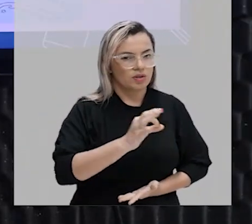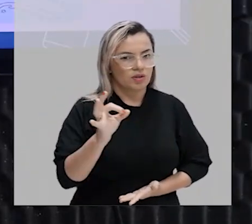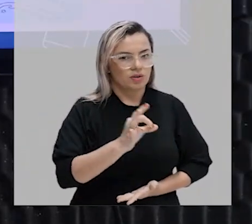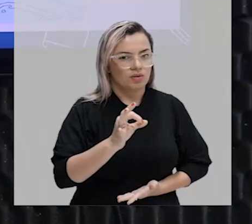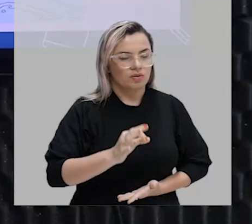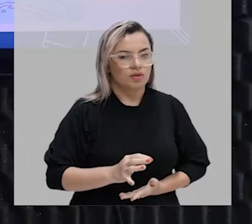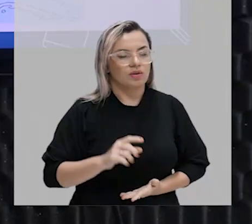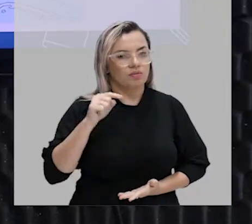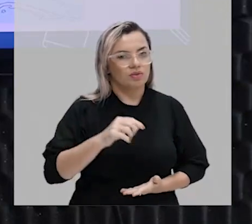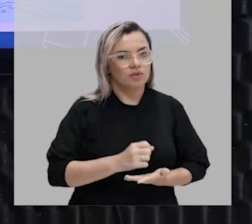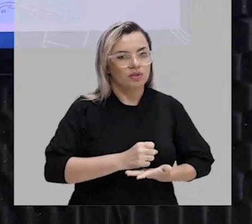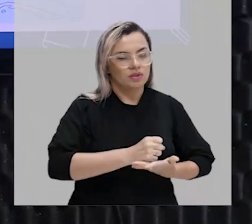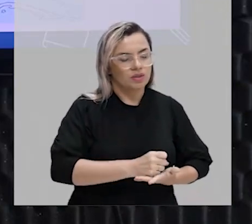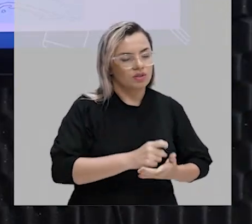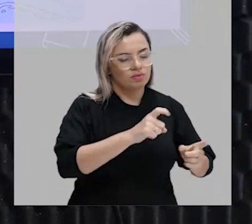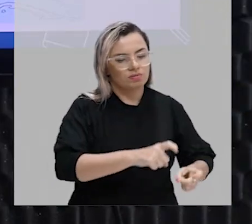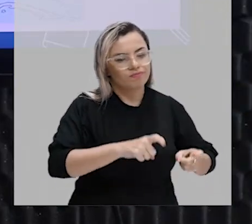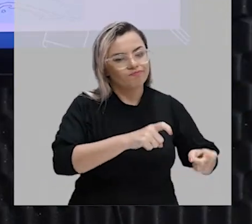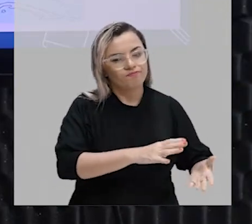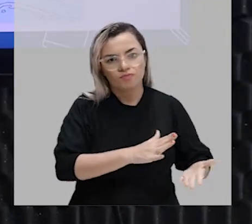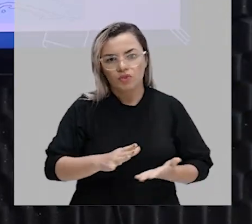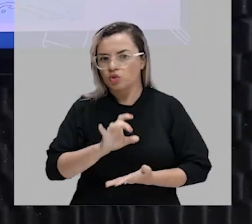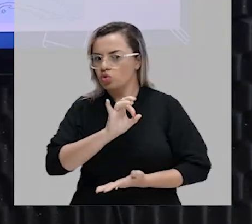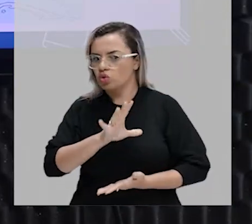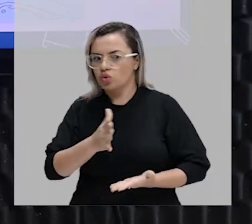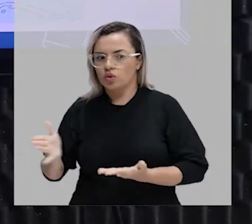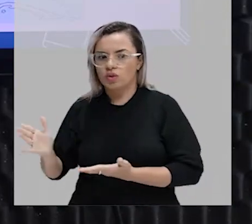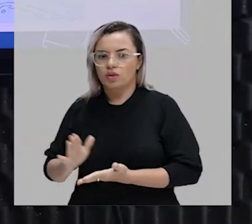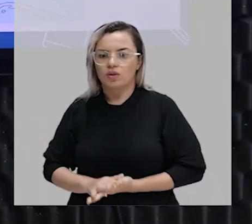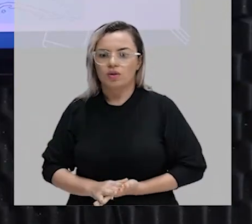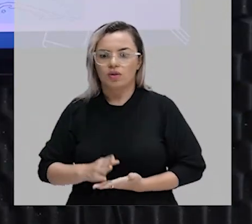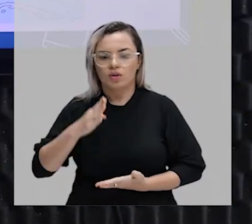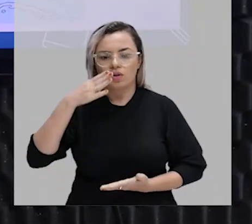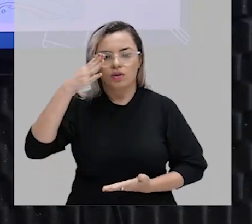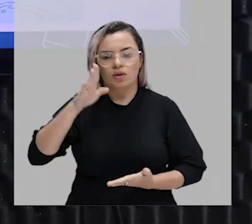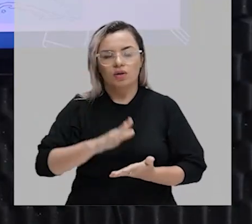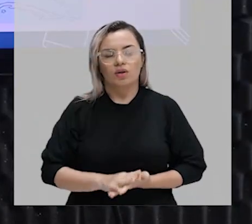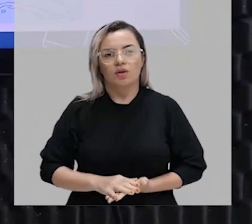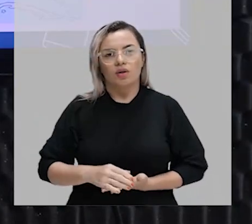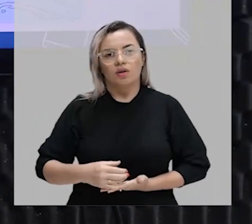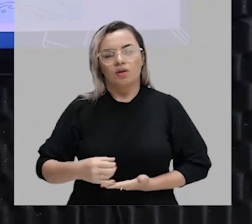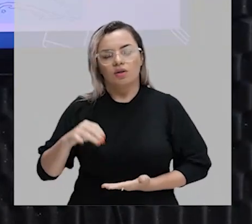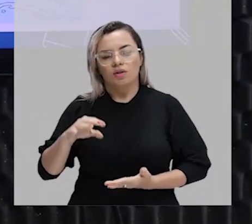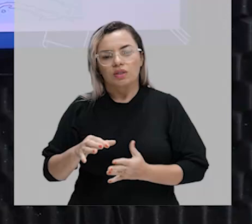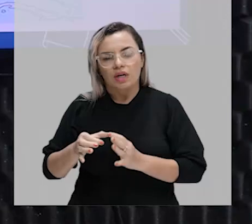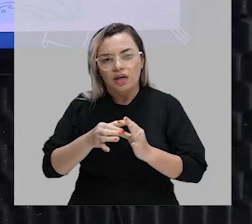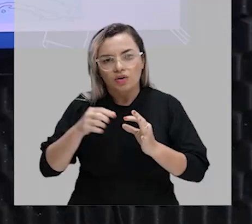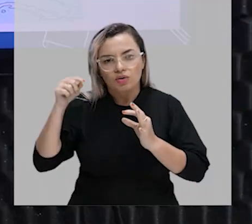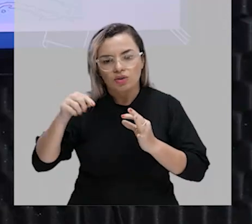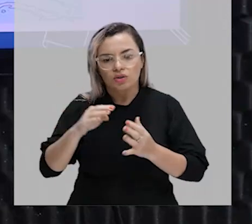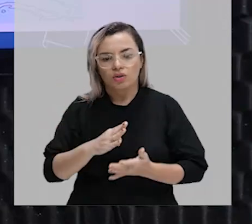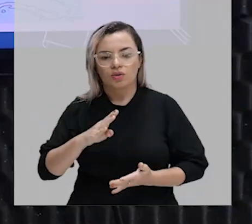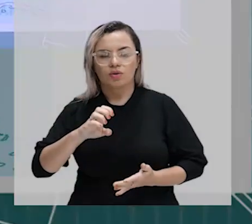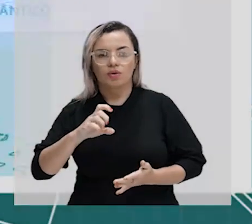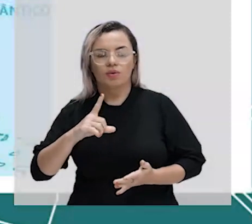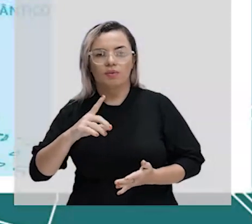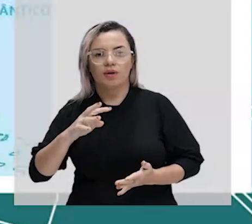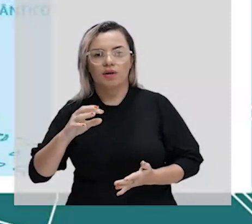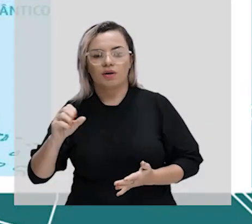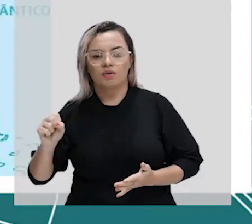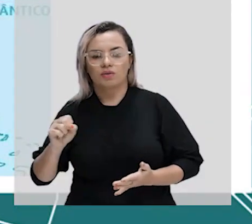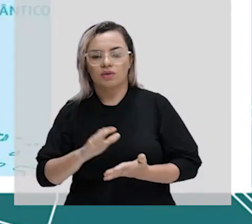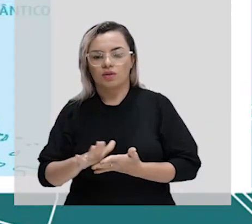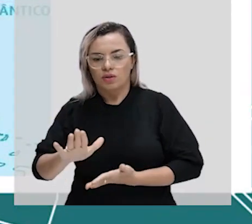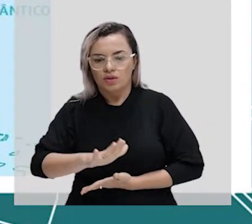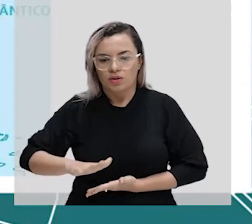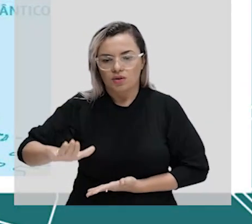interessante, como eu te disse, a questão dos belts, dos cinturões. Nos Estados Unidos, nós vamos ter ali a produção por áreas, tá certo? Então, tu vai ver aqui, por exemplo, de amarelo,